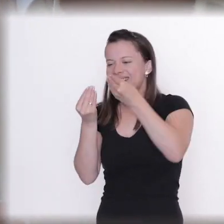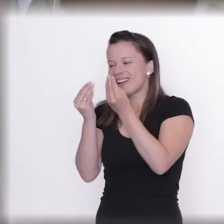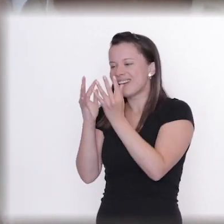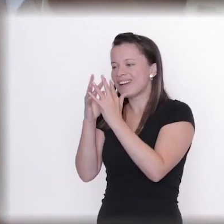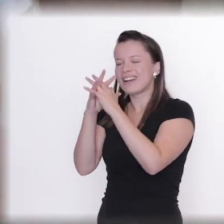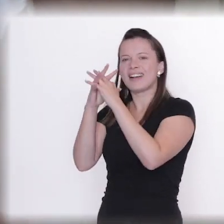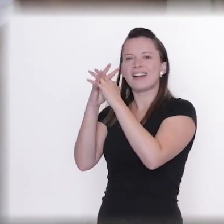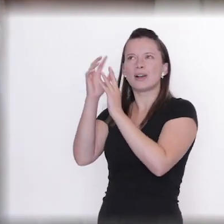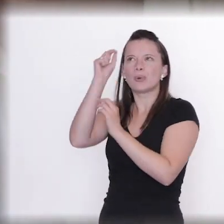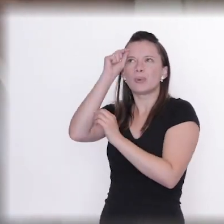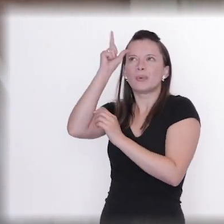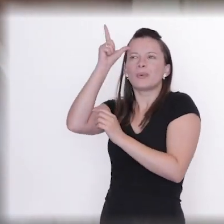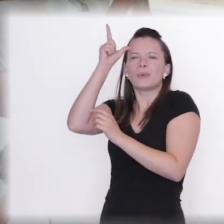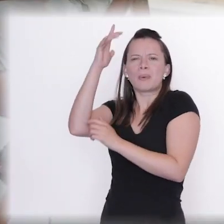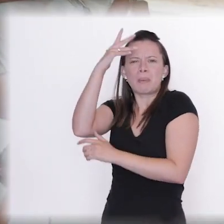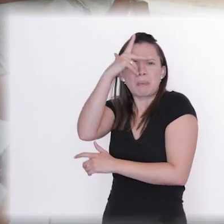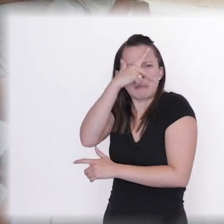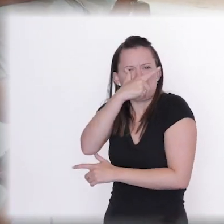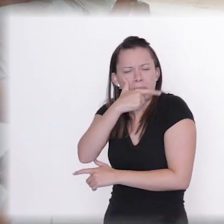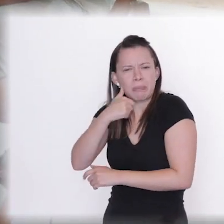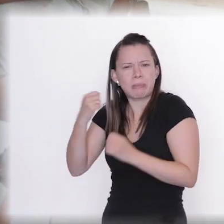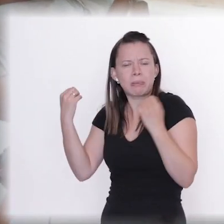complexidade cultural muito louca,